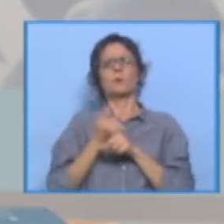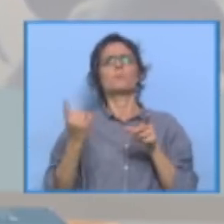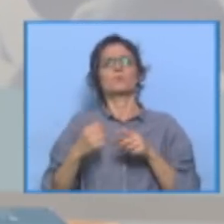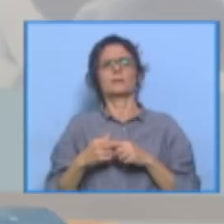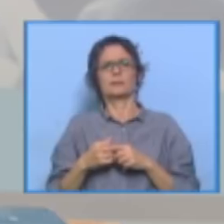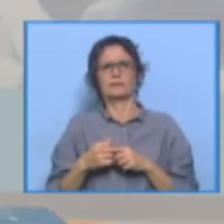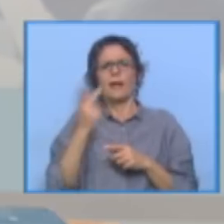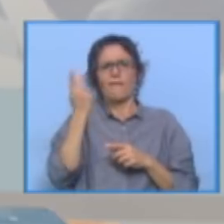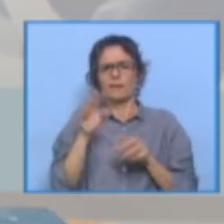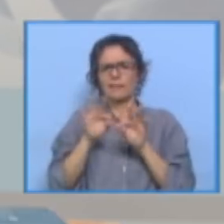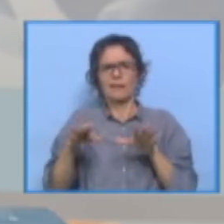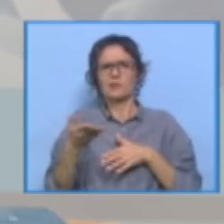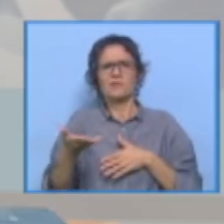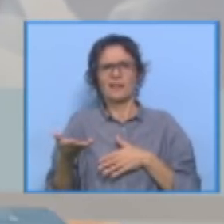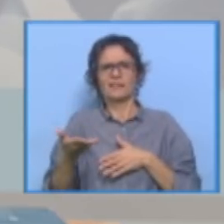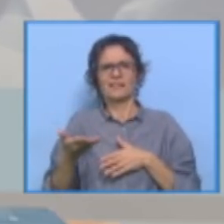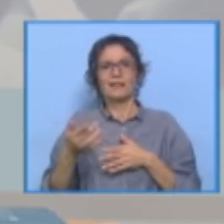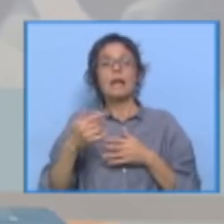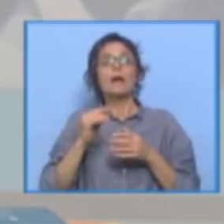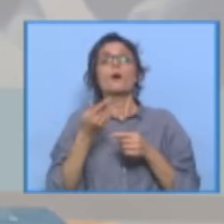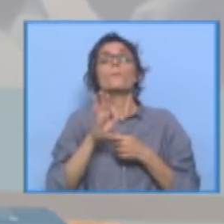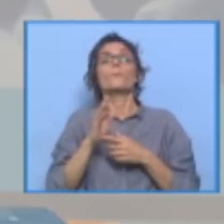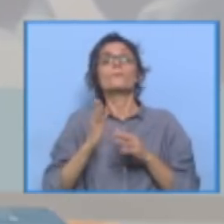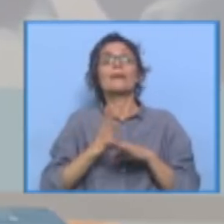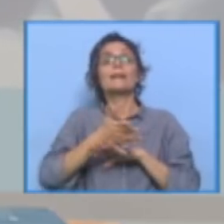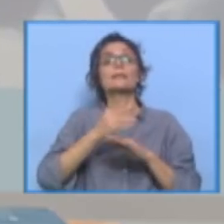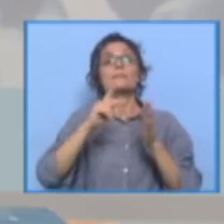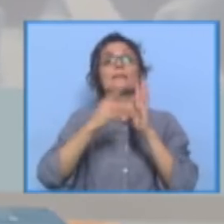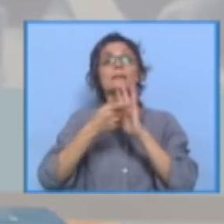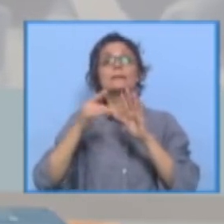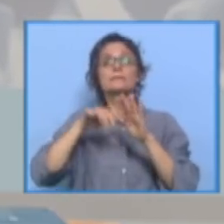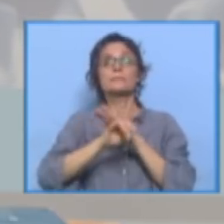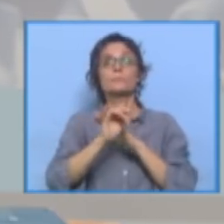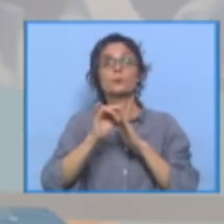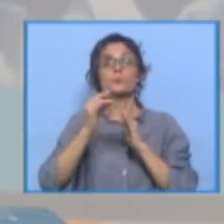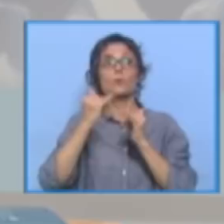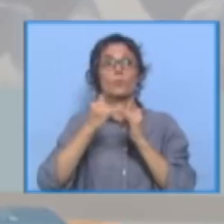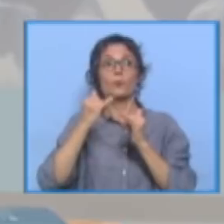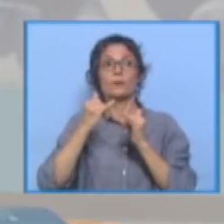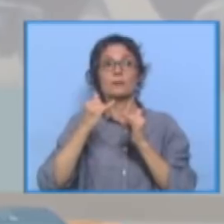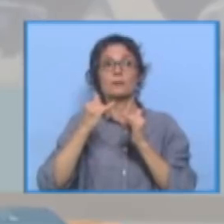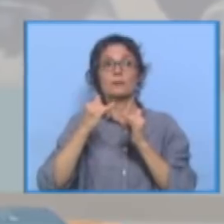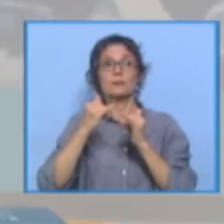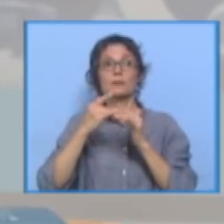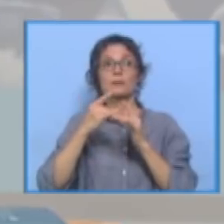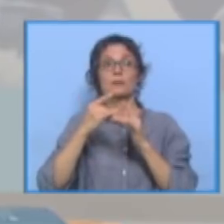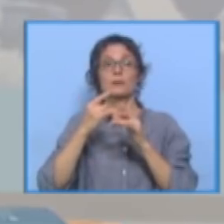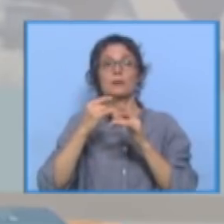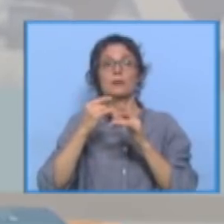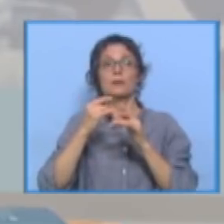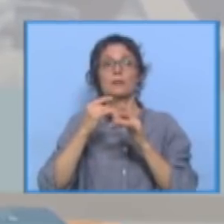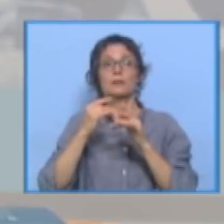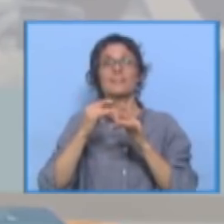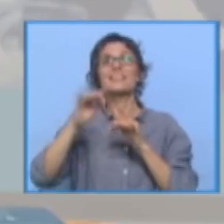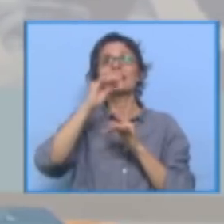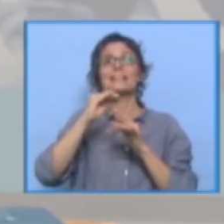aprofundar. Pensemos, por exemplo, no caso das técnicas de reprodução artificial, que permitem, sem dúvida, ajudar na fertilidade,